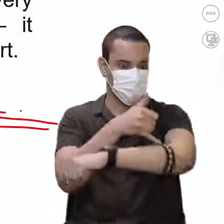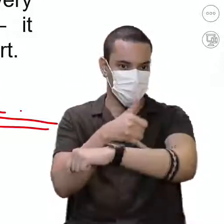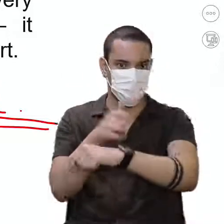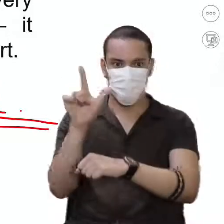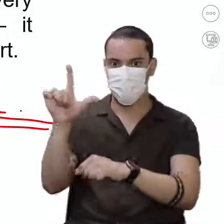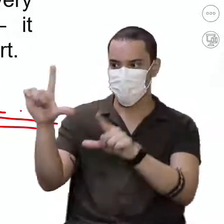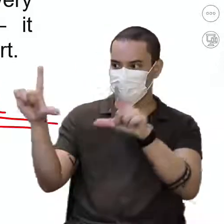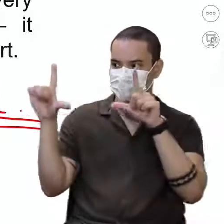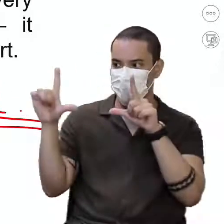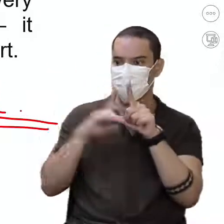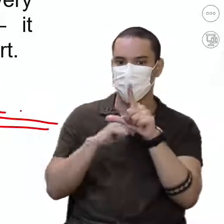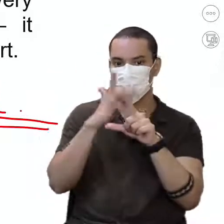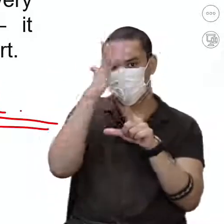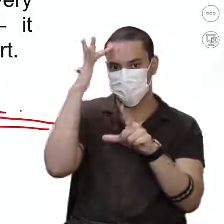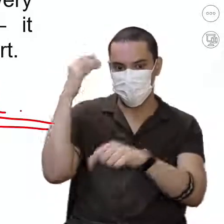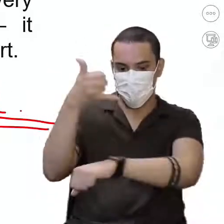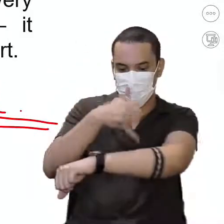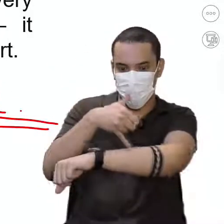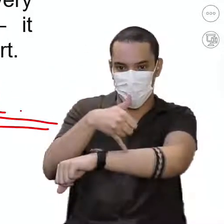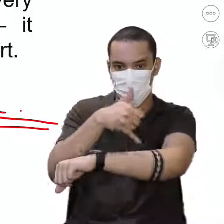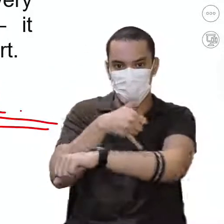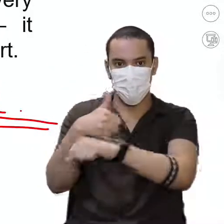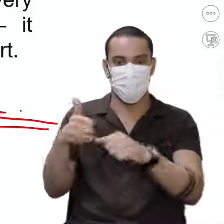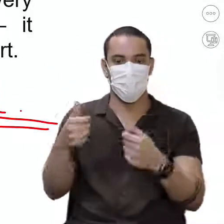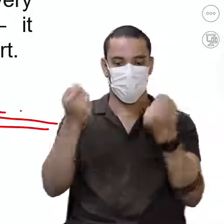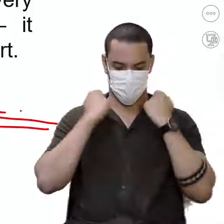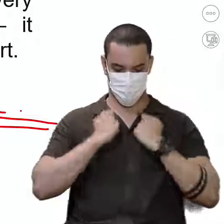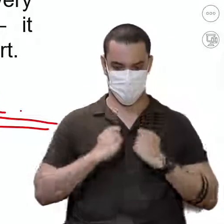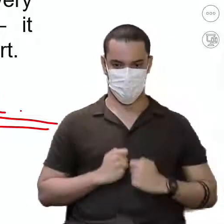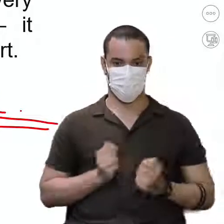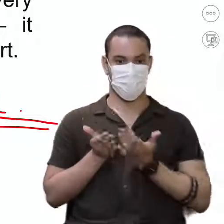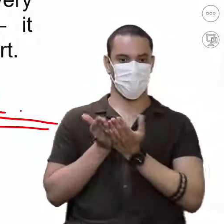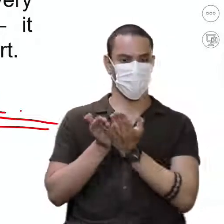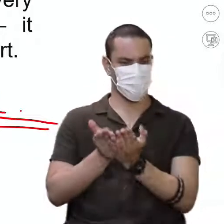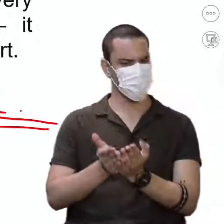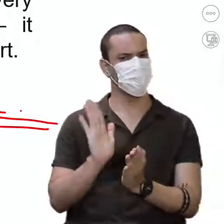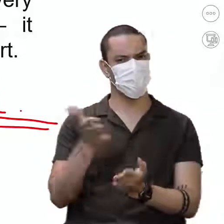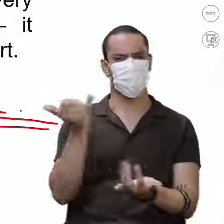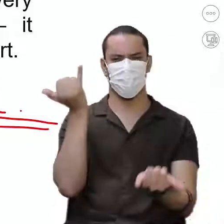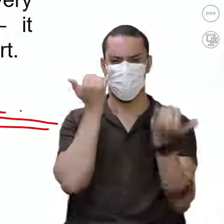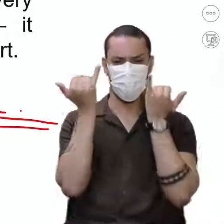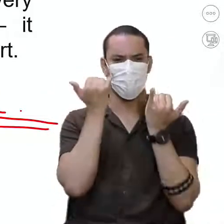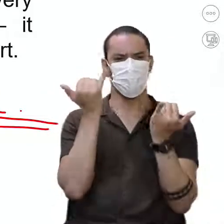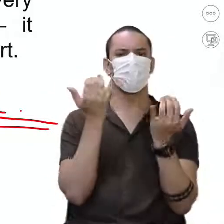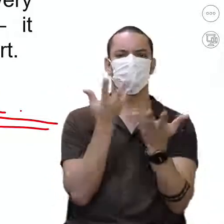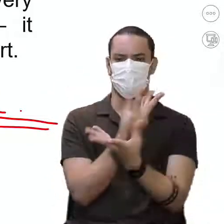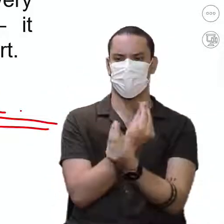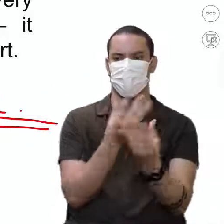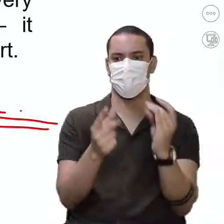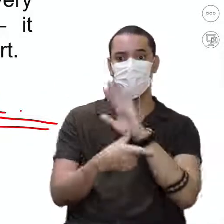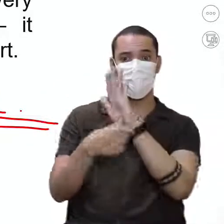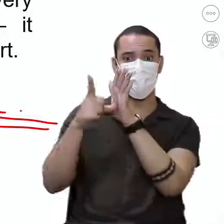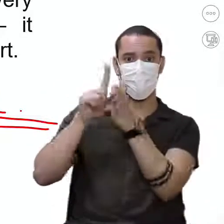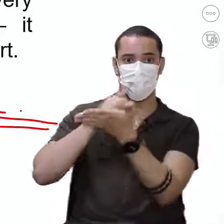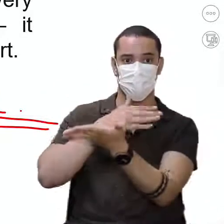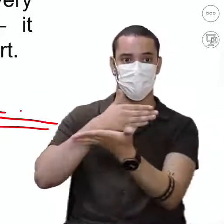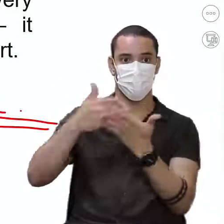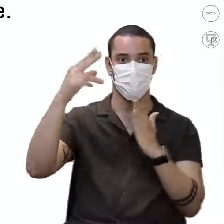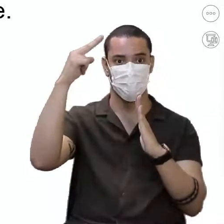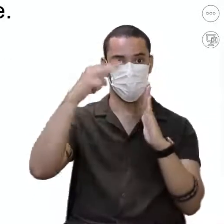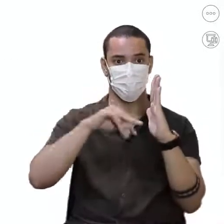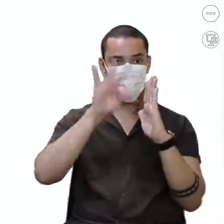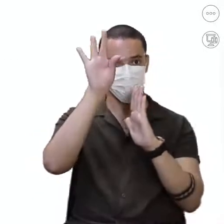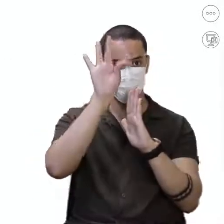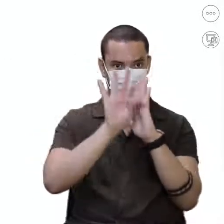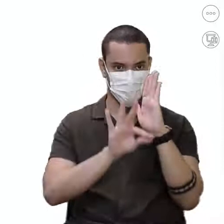e tatuando outra, pessoas vestidas de como marinheiros. Então, eu já tenho informações aqui bastante antes de eu ler o texto. Então, vamos